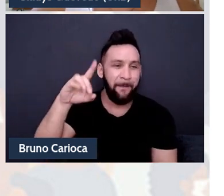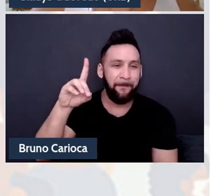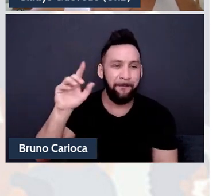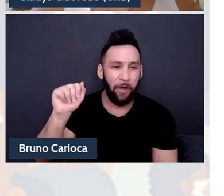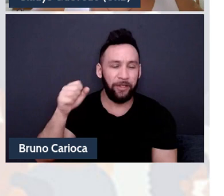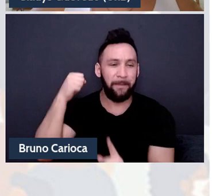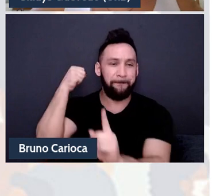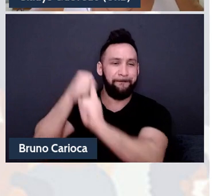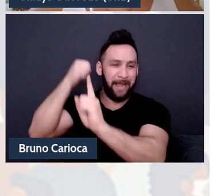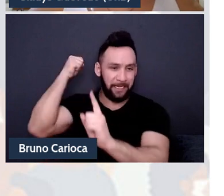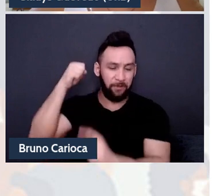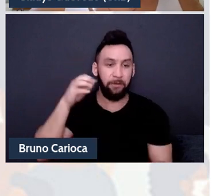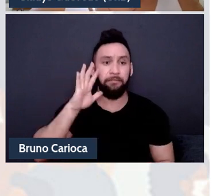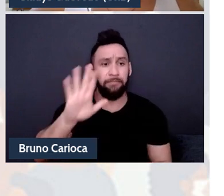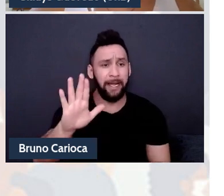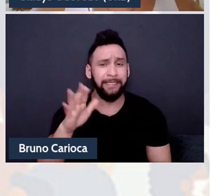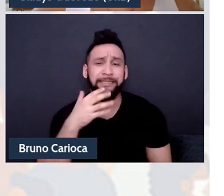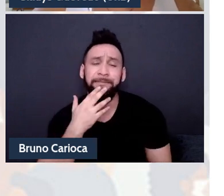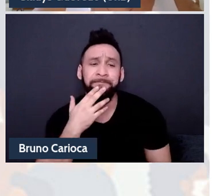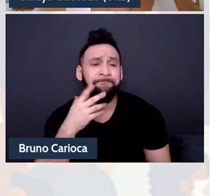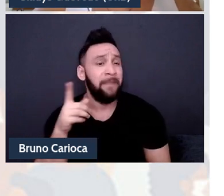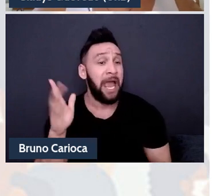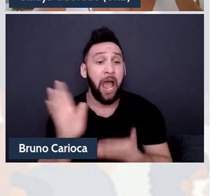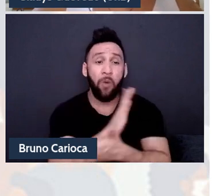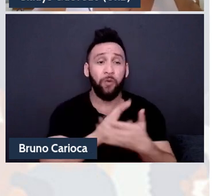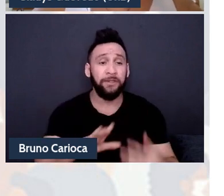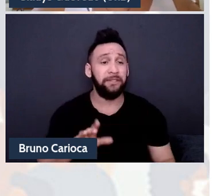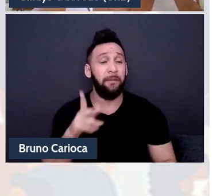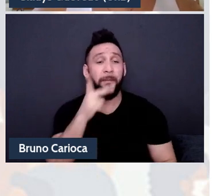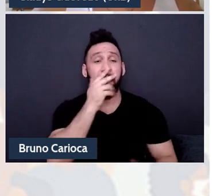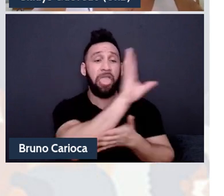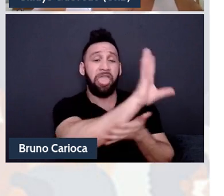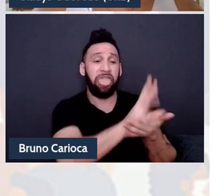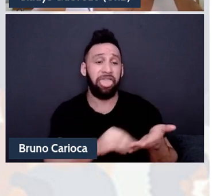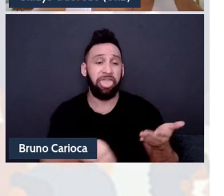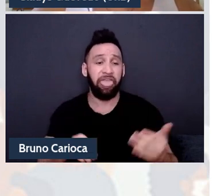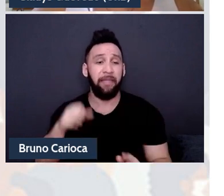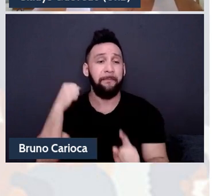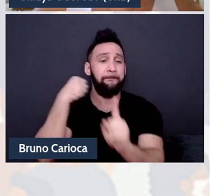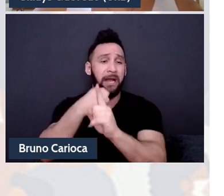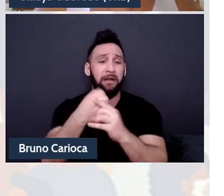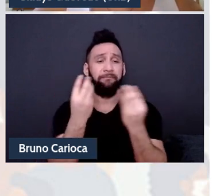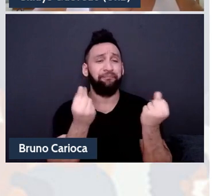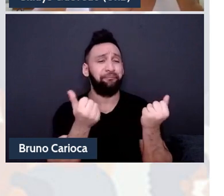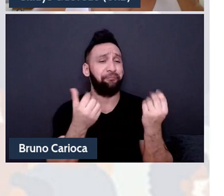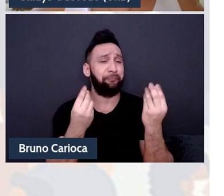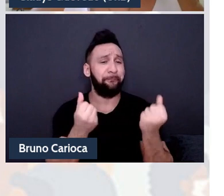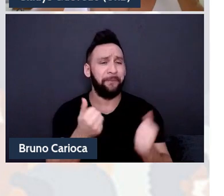pessoas definindo o que é impacto. Né? Acaba sendo um construto sem definição. Né?